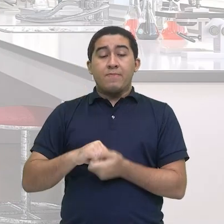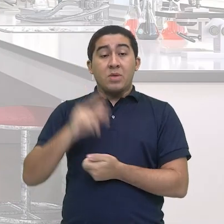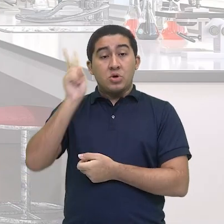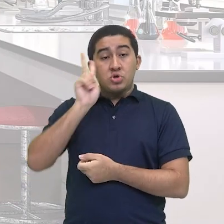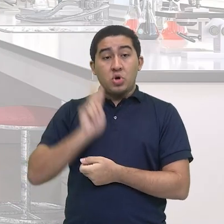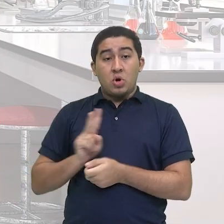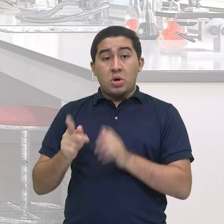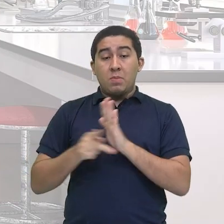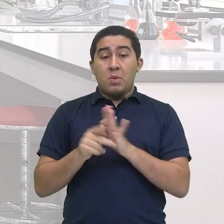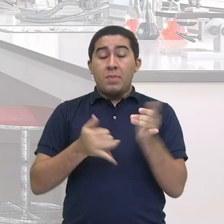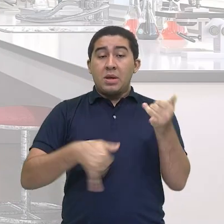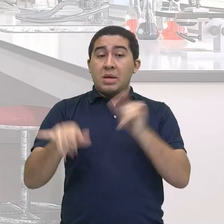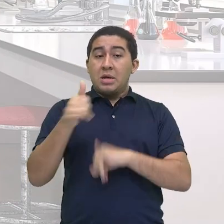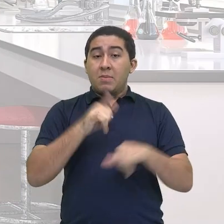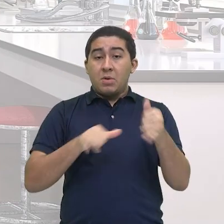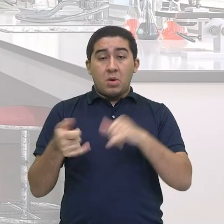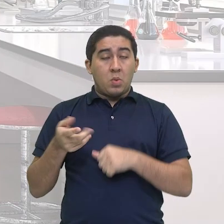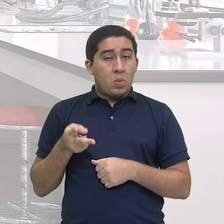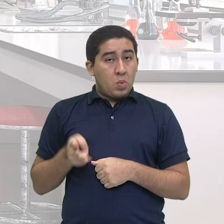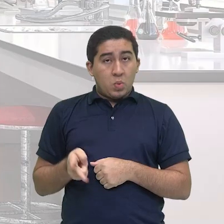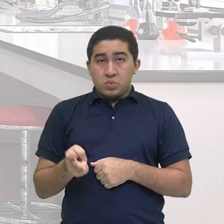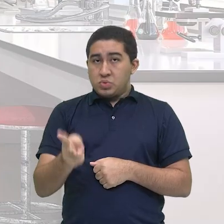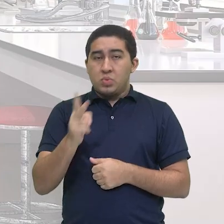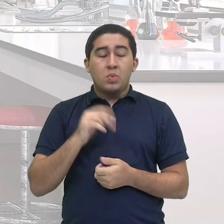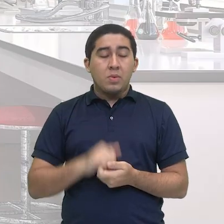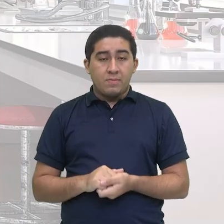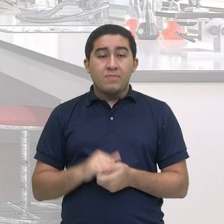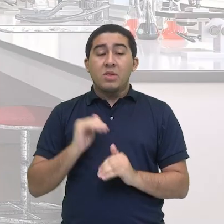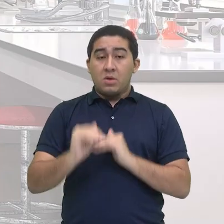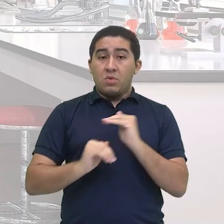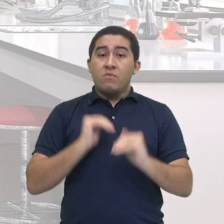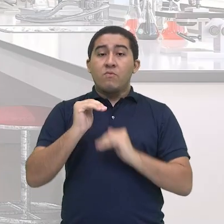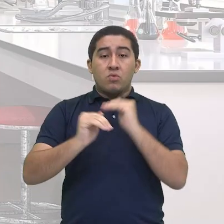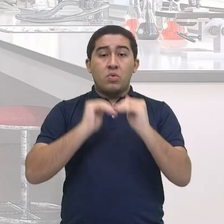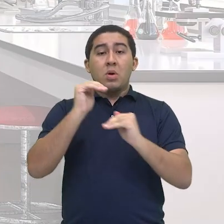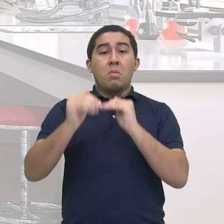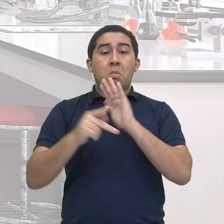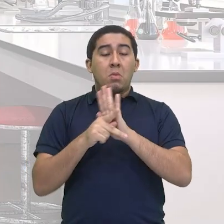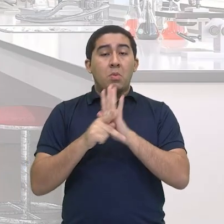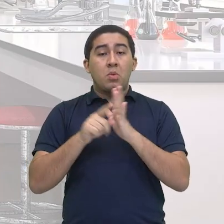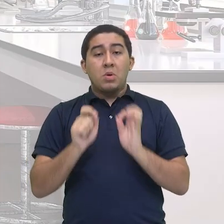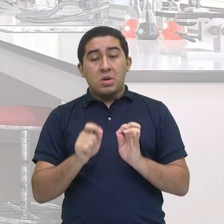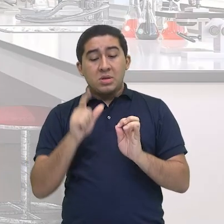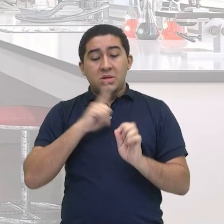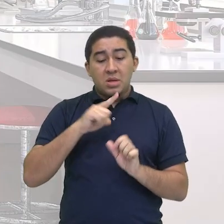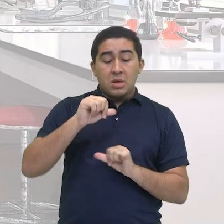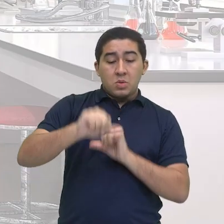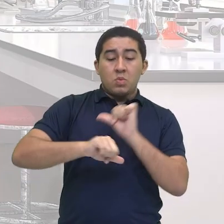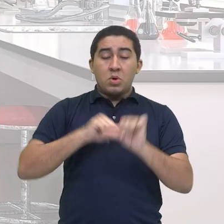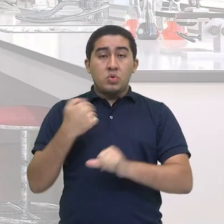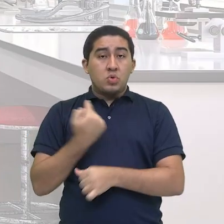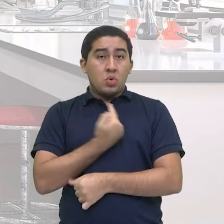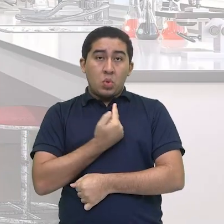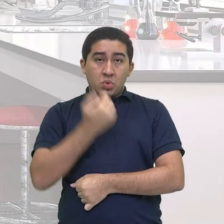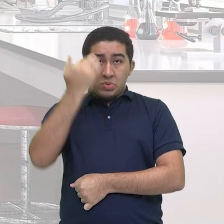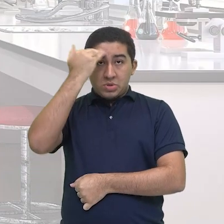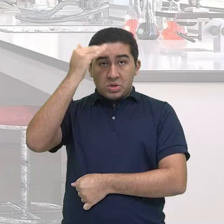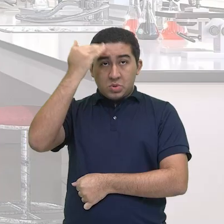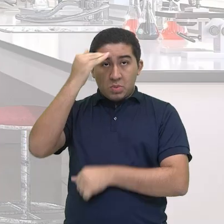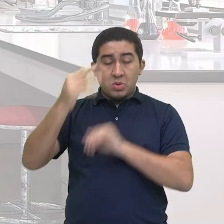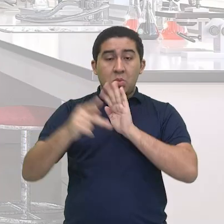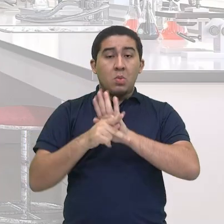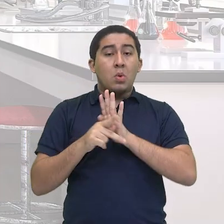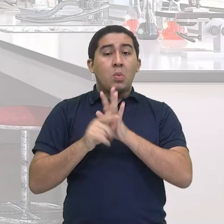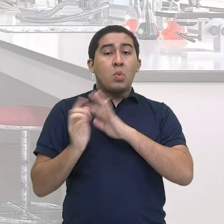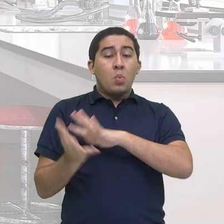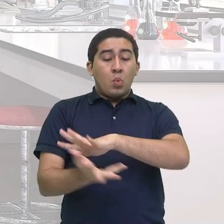da química continua a evoluir, moldando a nossa compreensão